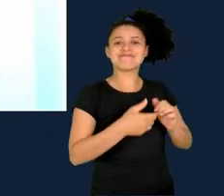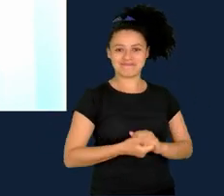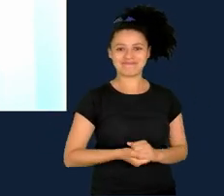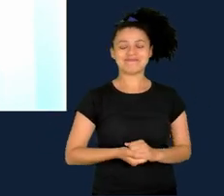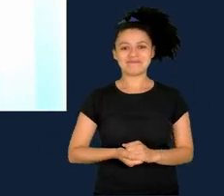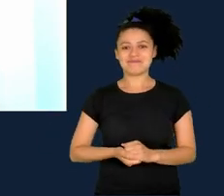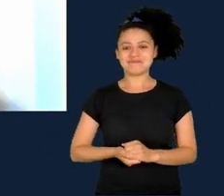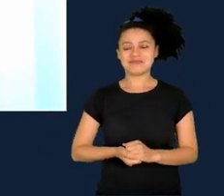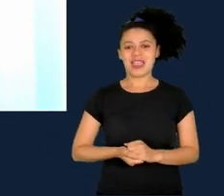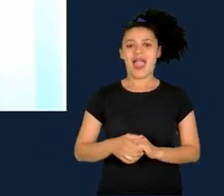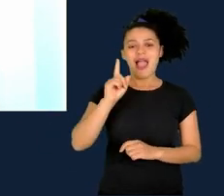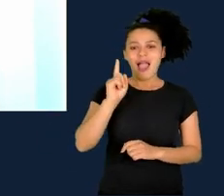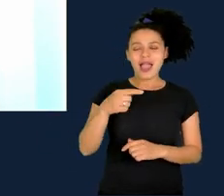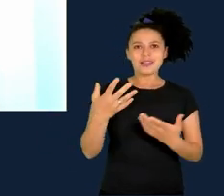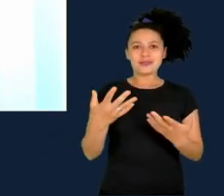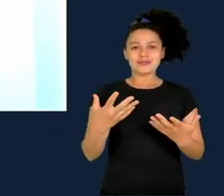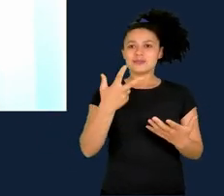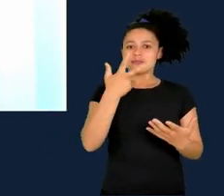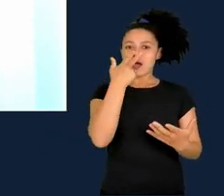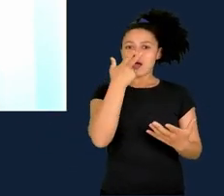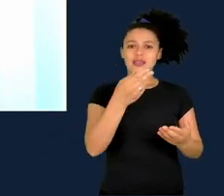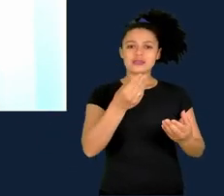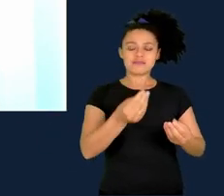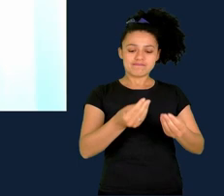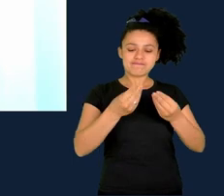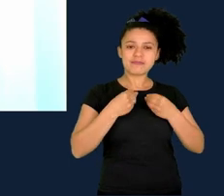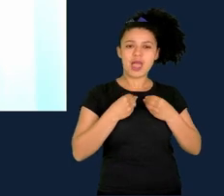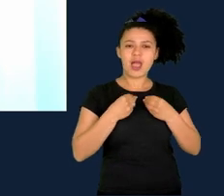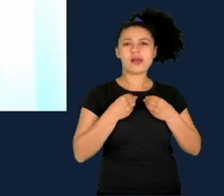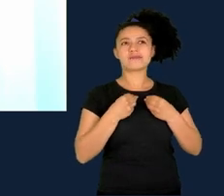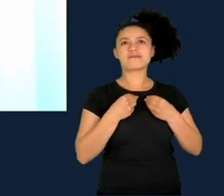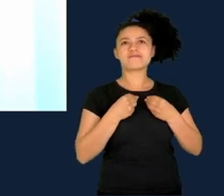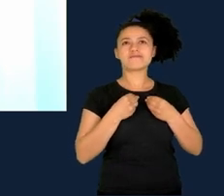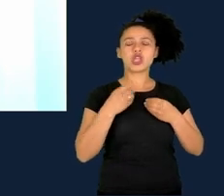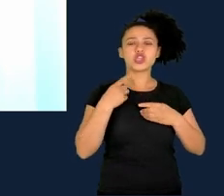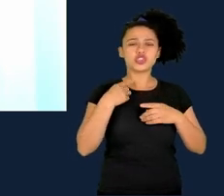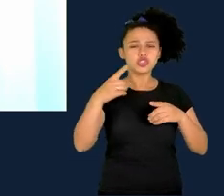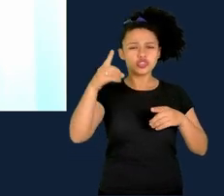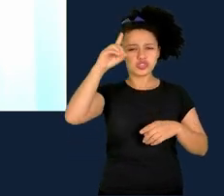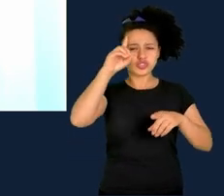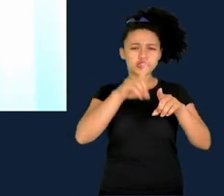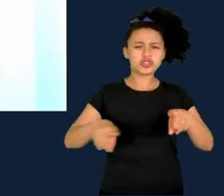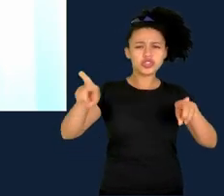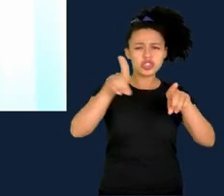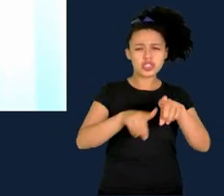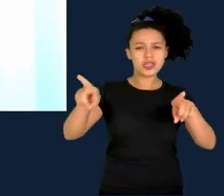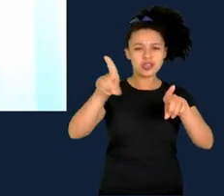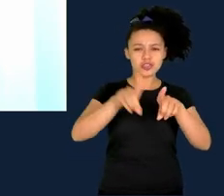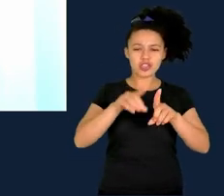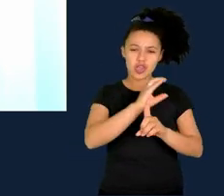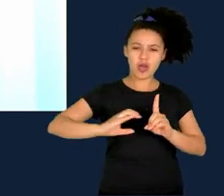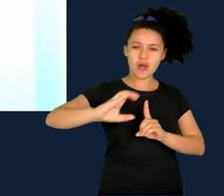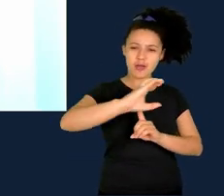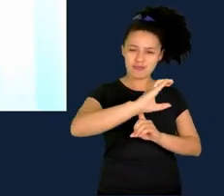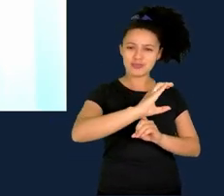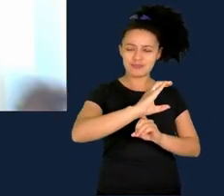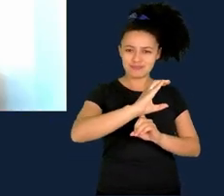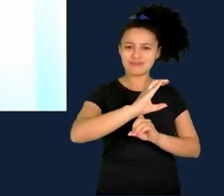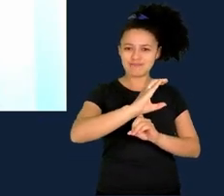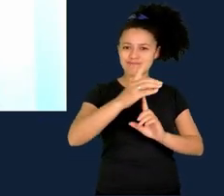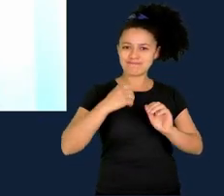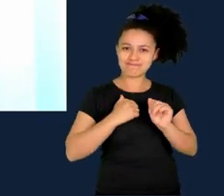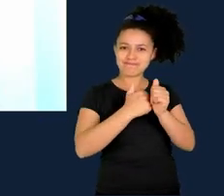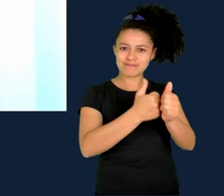Que é uma coisa que ela rege um pouco o cotidiano das comunidades, das pessoas. Então, quando há